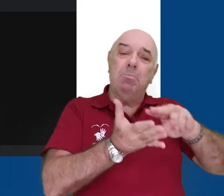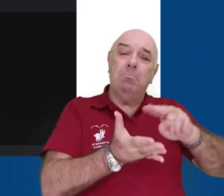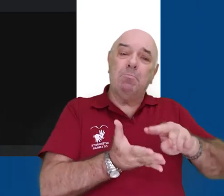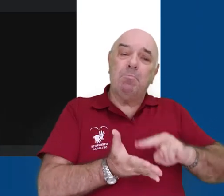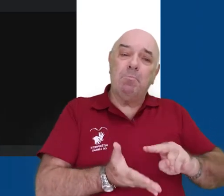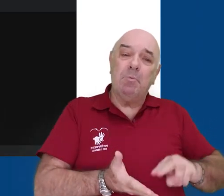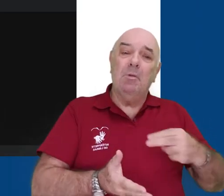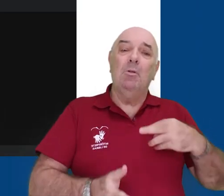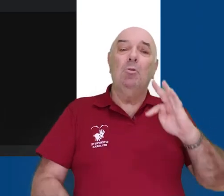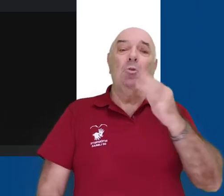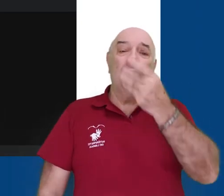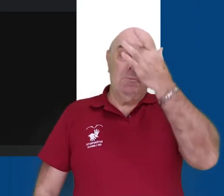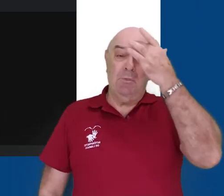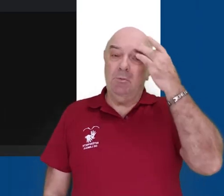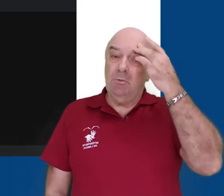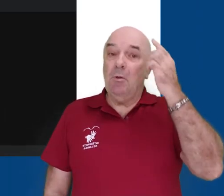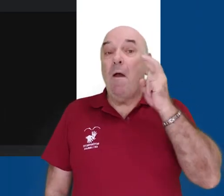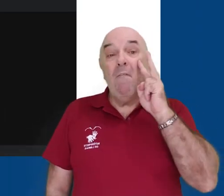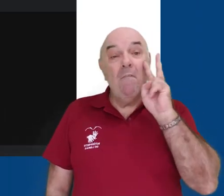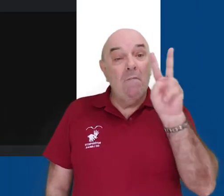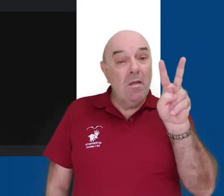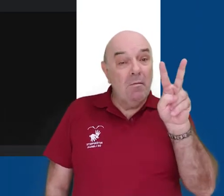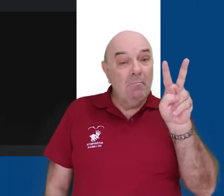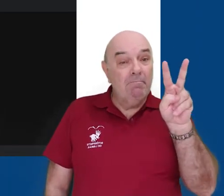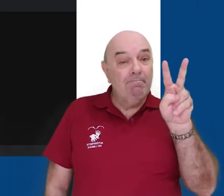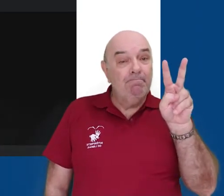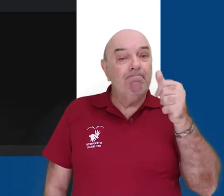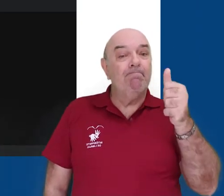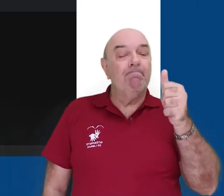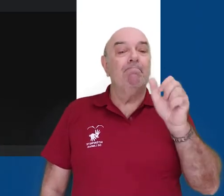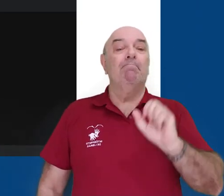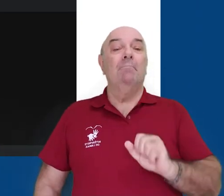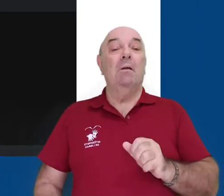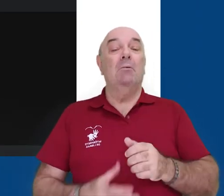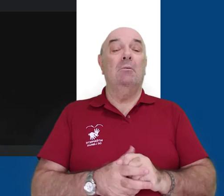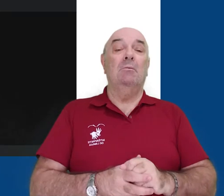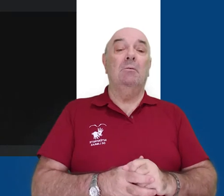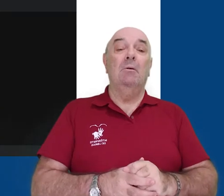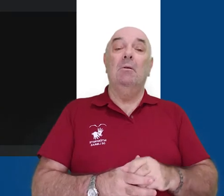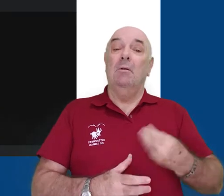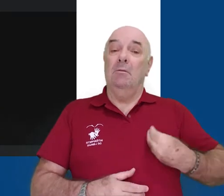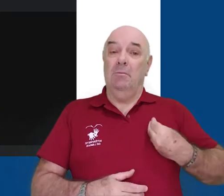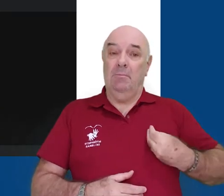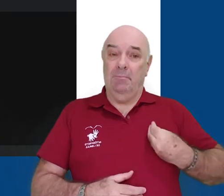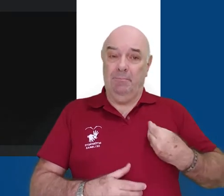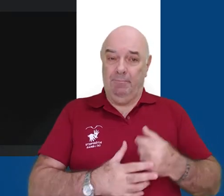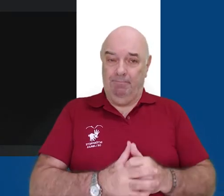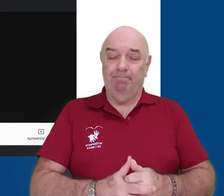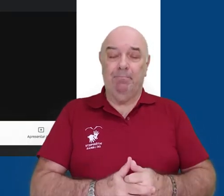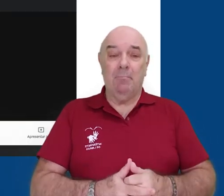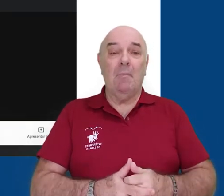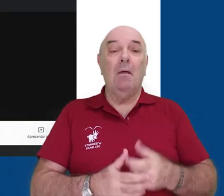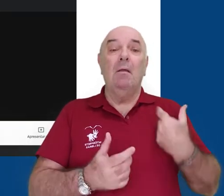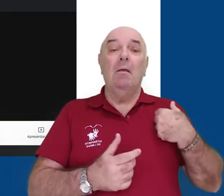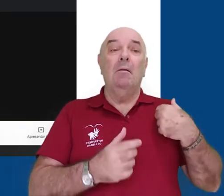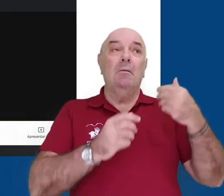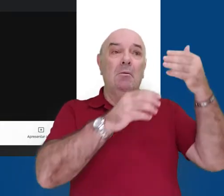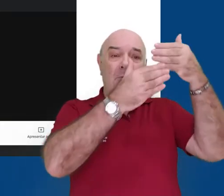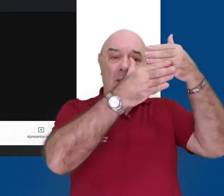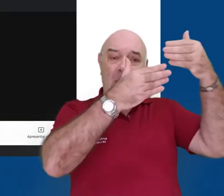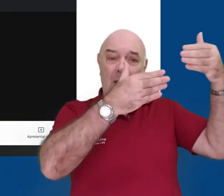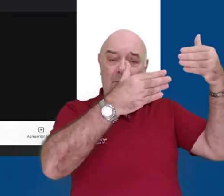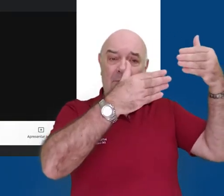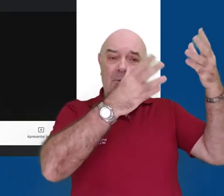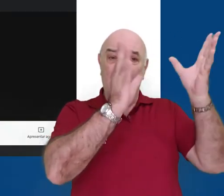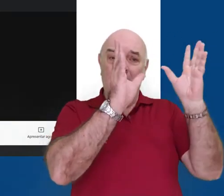todos os participantes da reunião. E só é possível ver as mensagens trocadas quando você está na reunião. Para fechar essa aba,